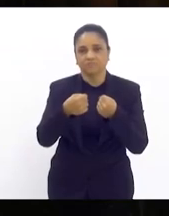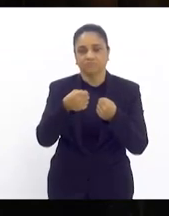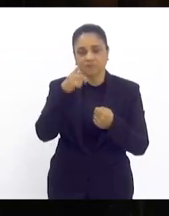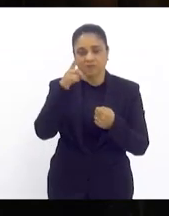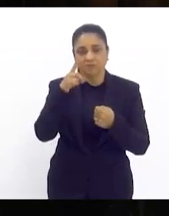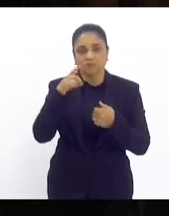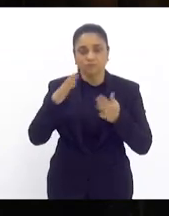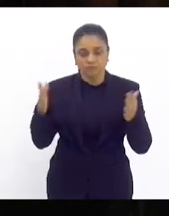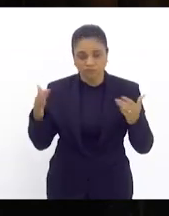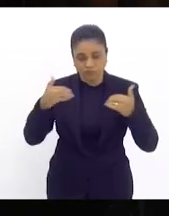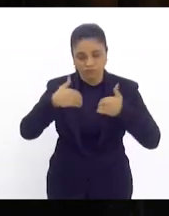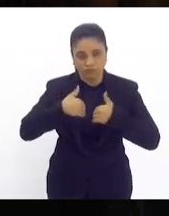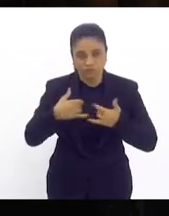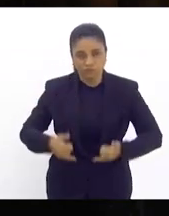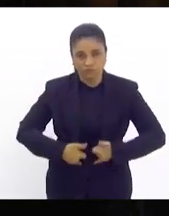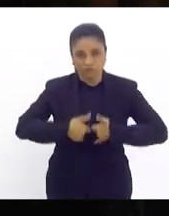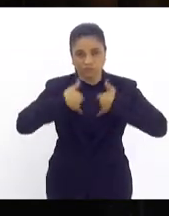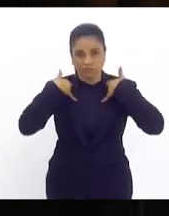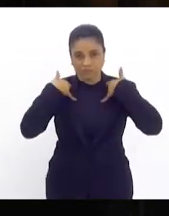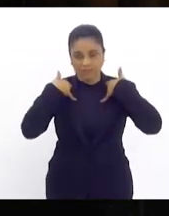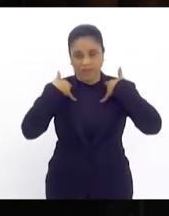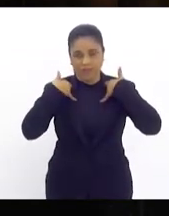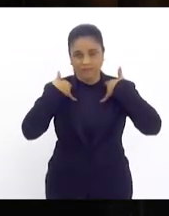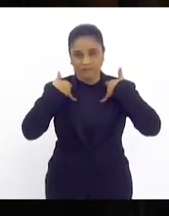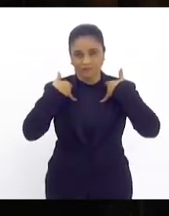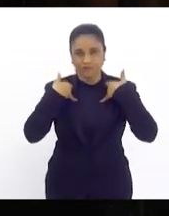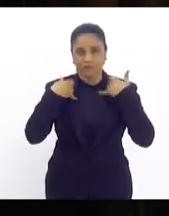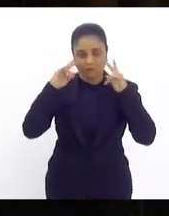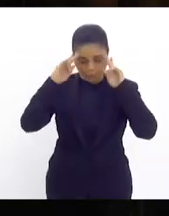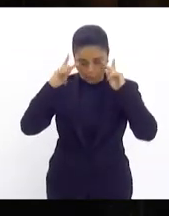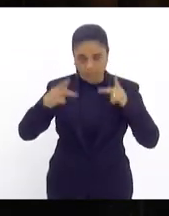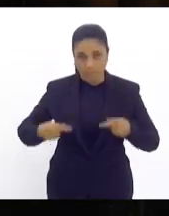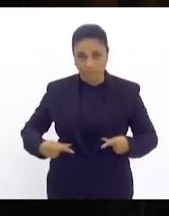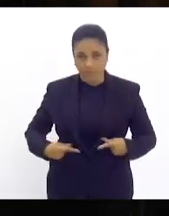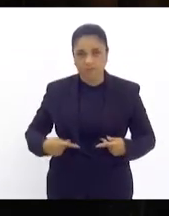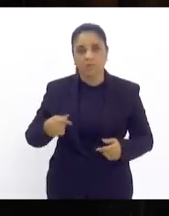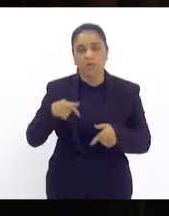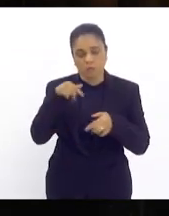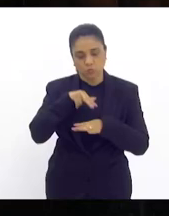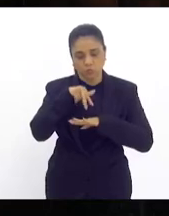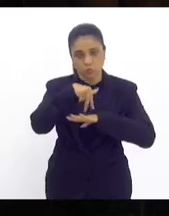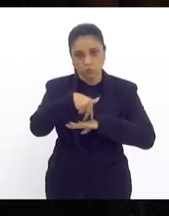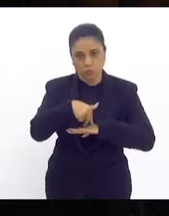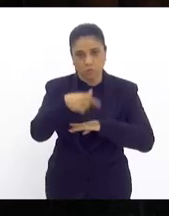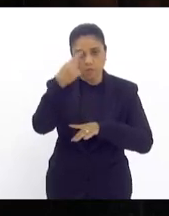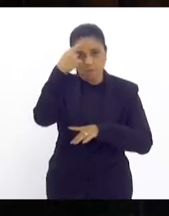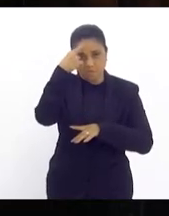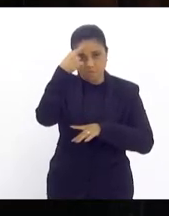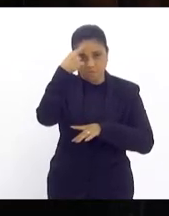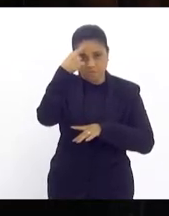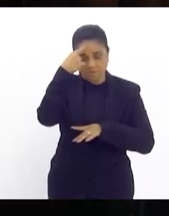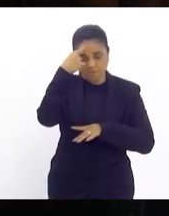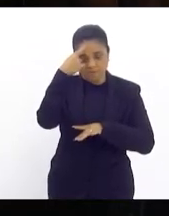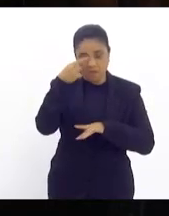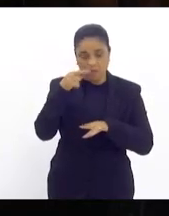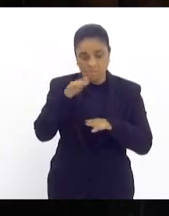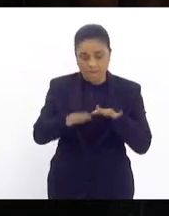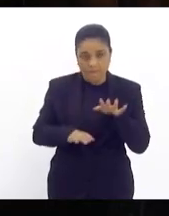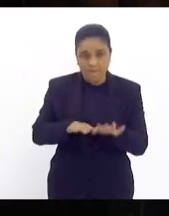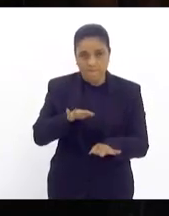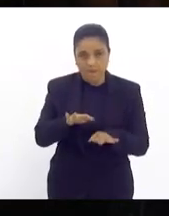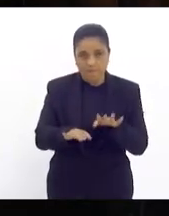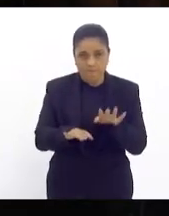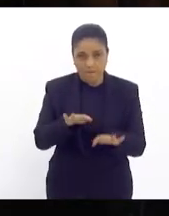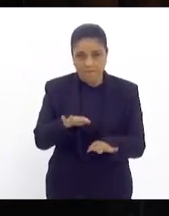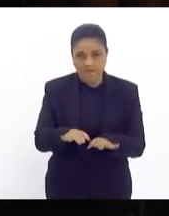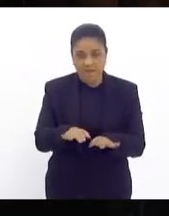Então eu estou aqui para dizer que a minha cabeça pensa onde meus pés pisam porque é